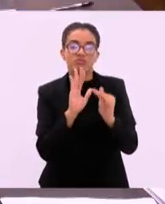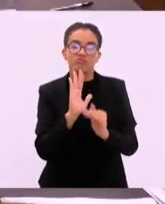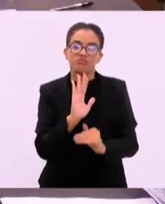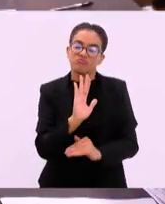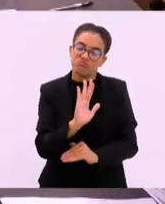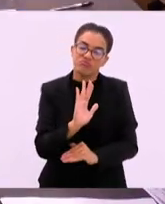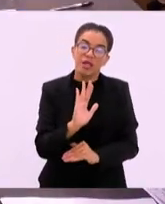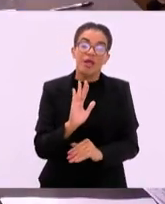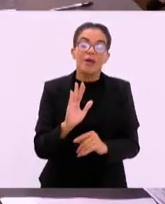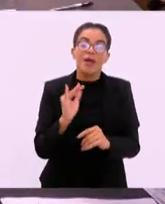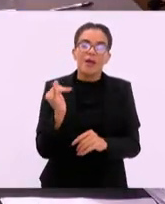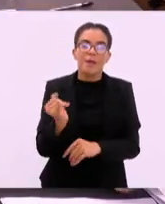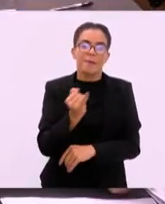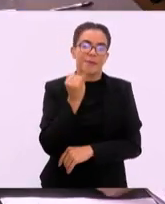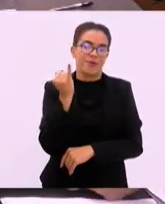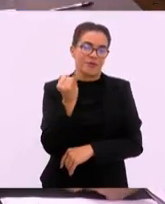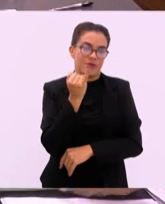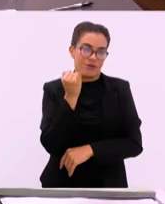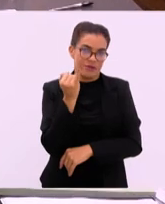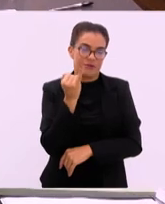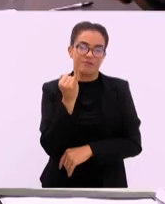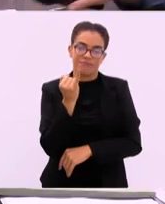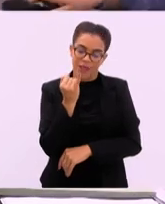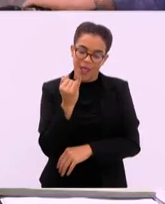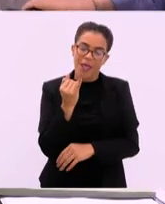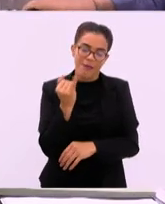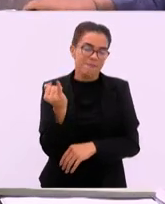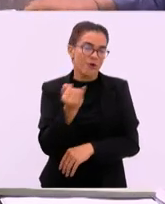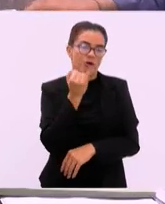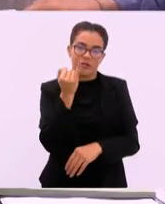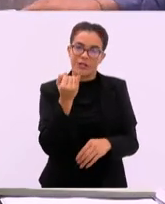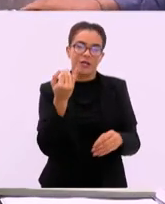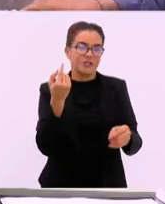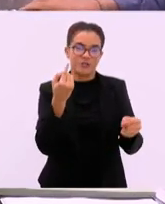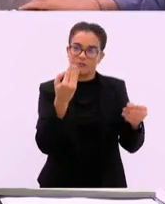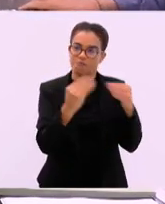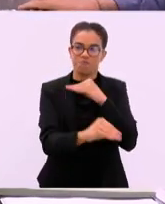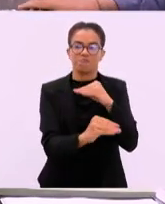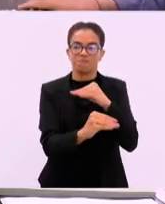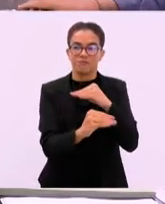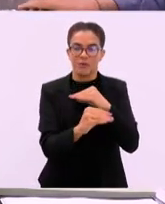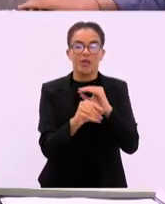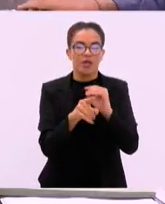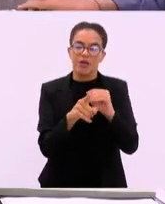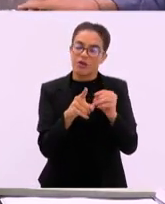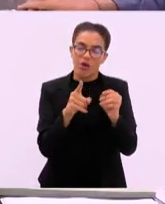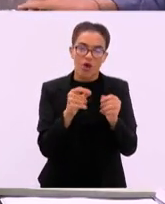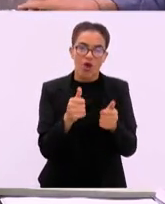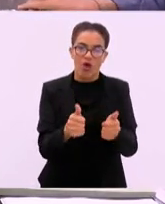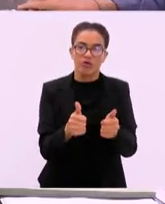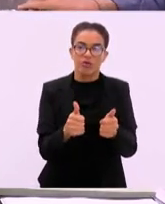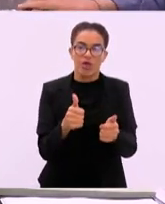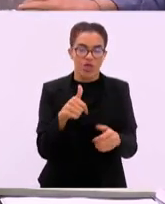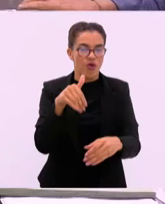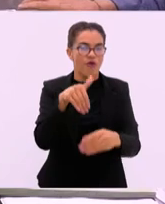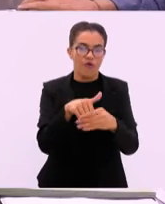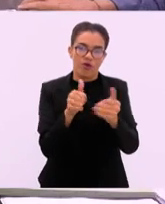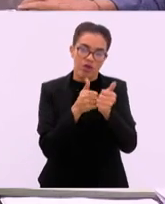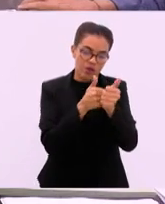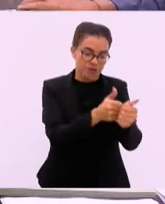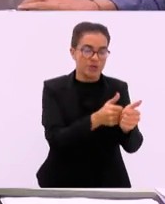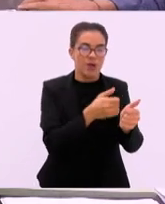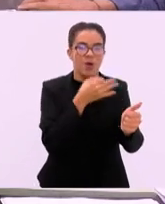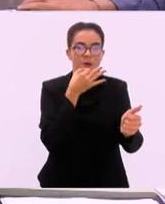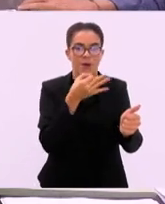ter a celeuma aqui, entendeu? Tá é importante ter a divergência. Então, vou botar em votação. Eu voto acompanhando o